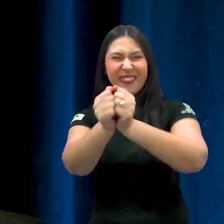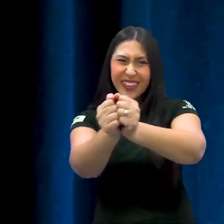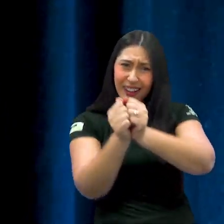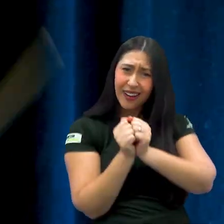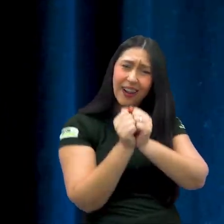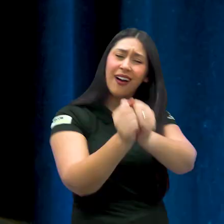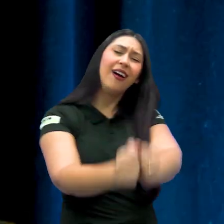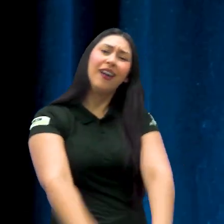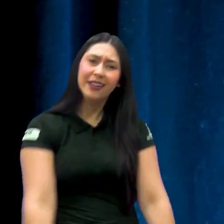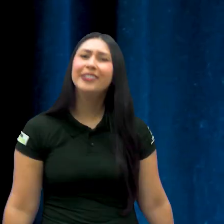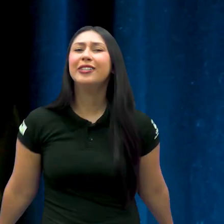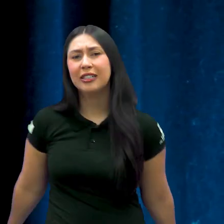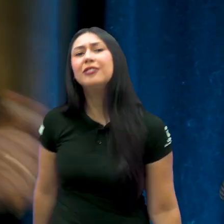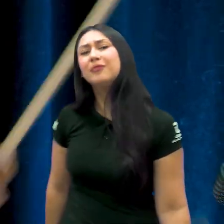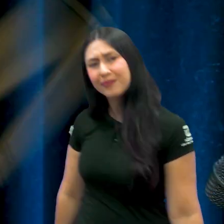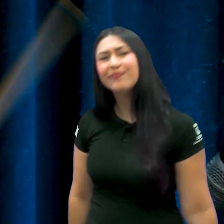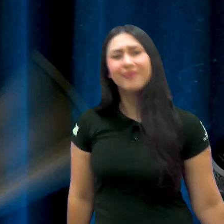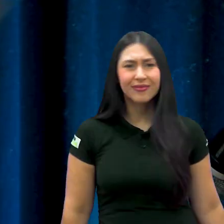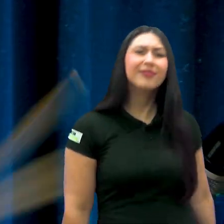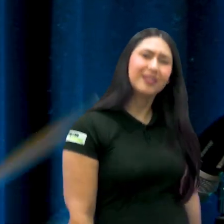com você.